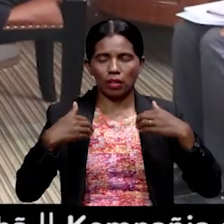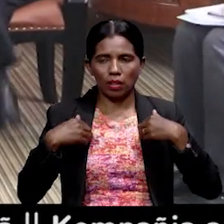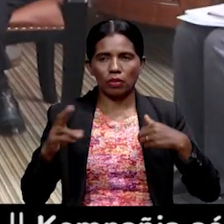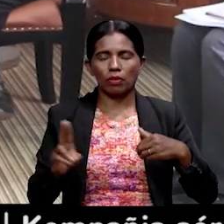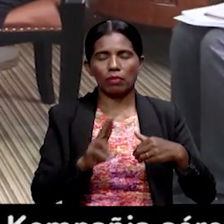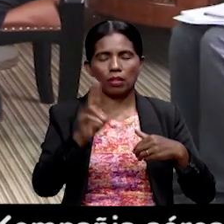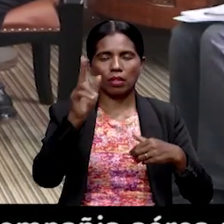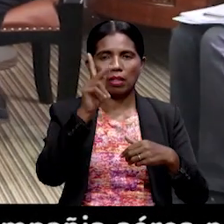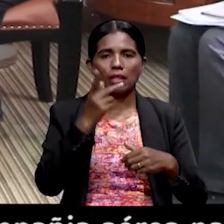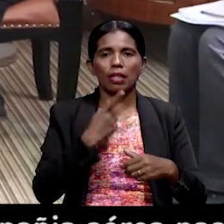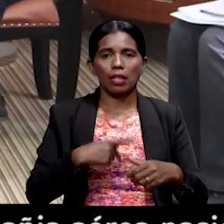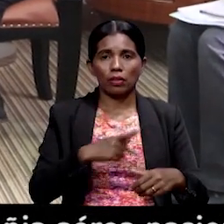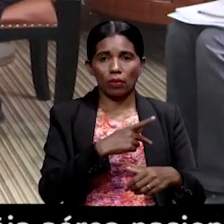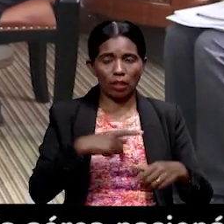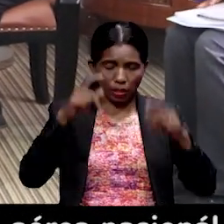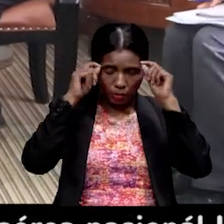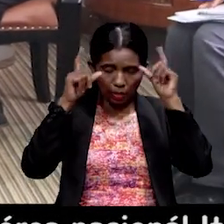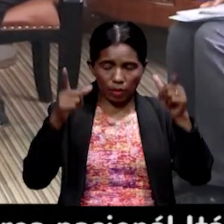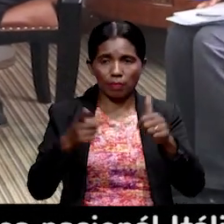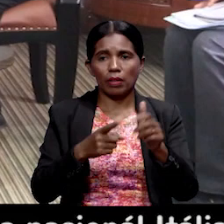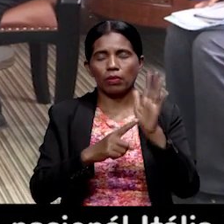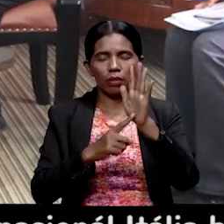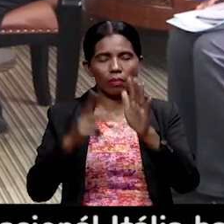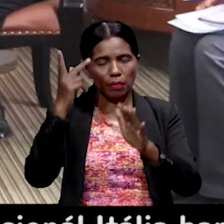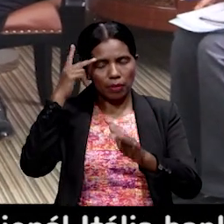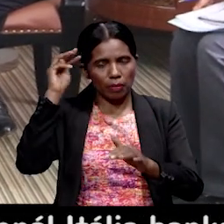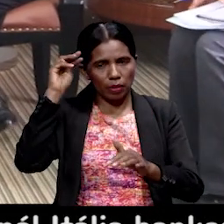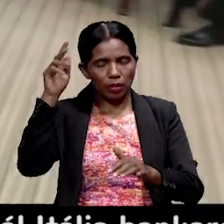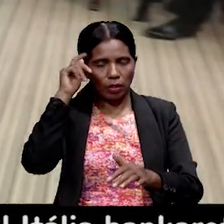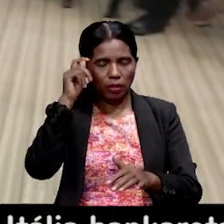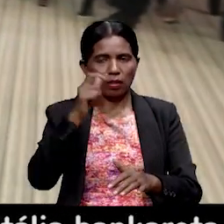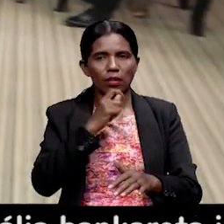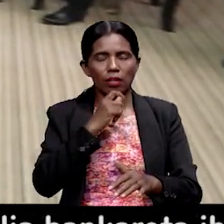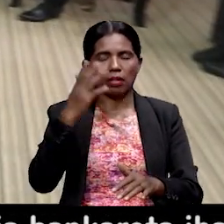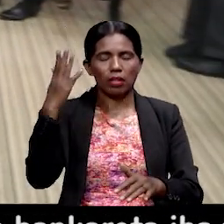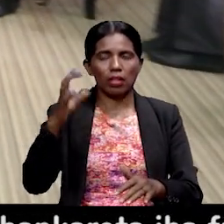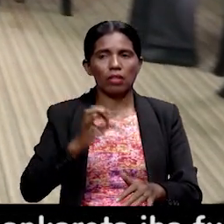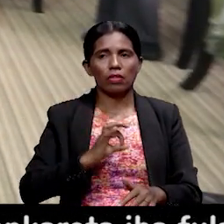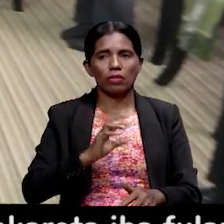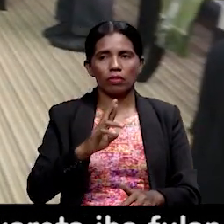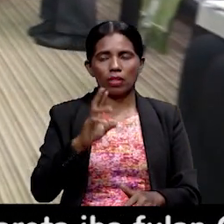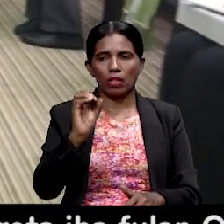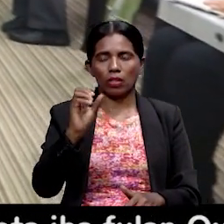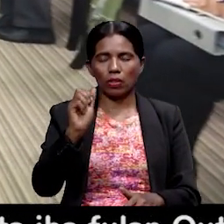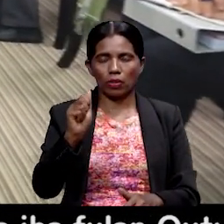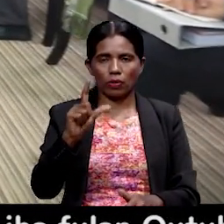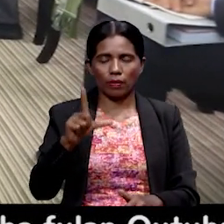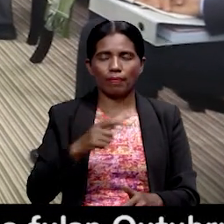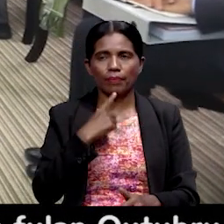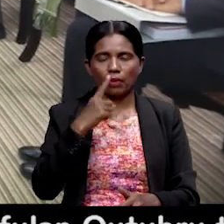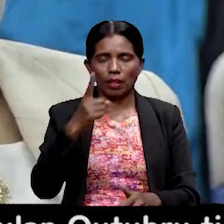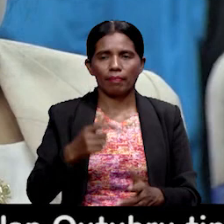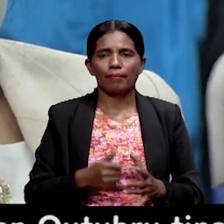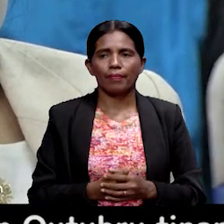Universidade Católica Timor Leste ba primeiro ministro Taur Matanruak ia farol dili. Tuir padrão Ministério Ensino